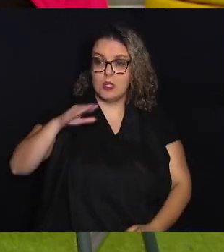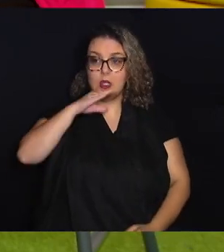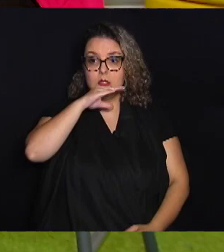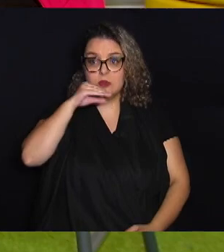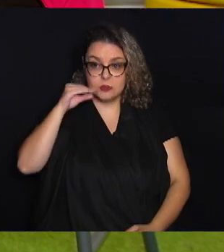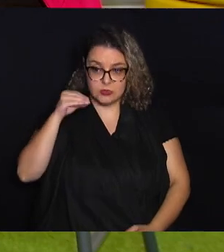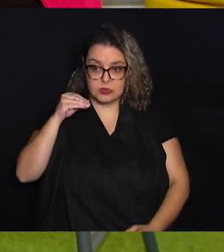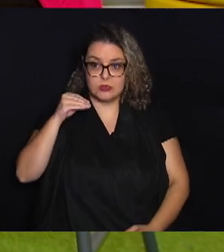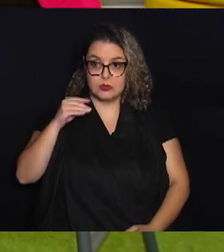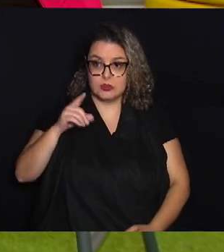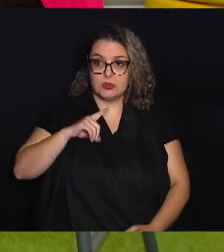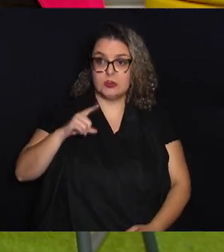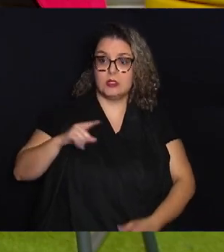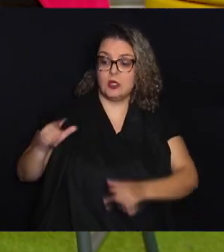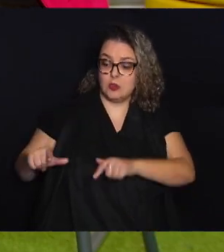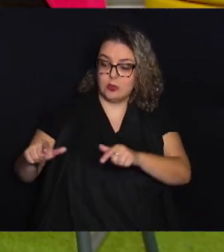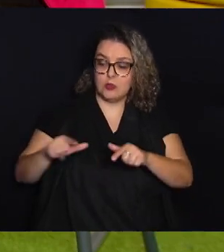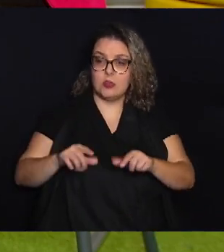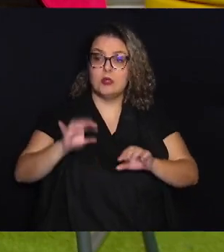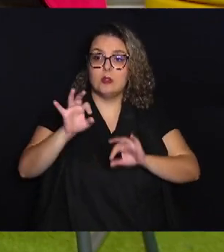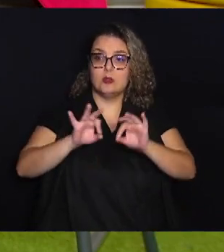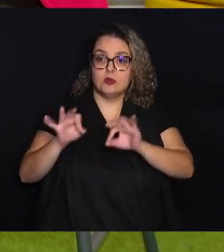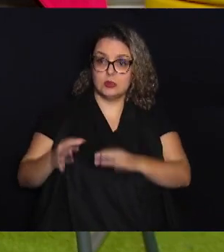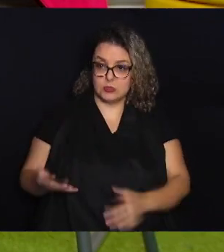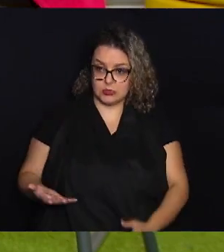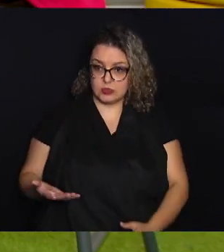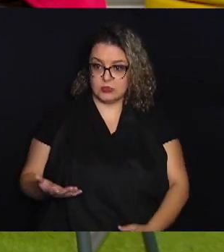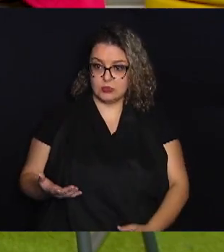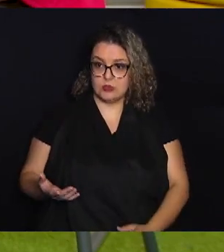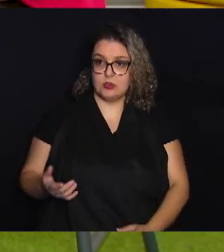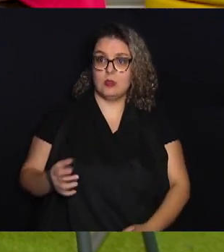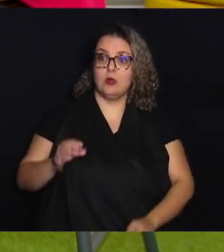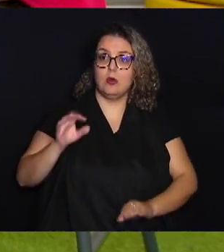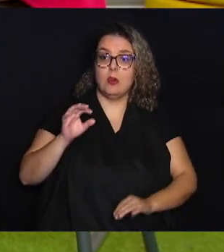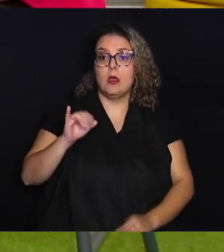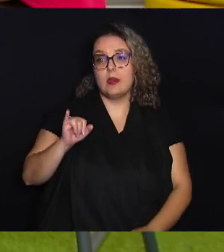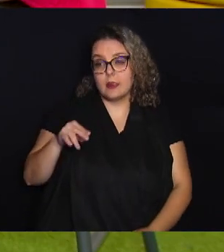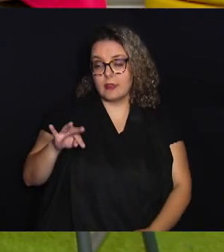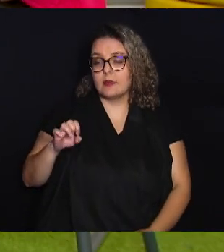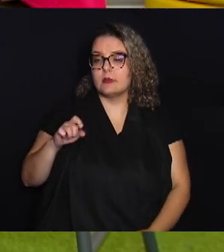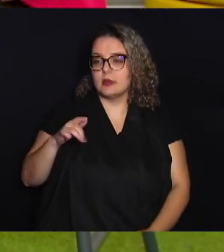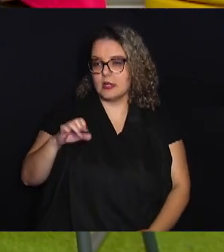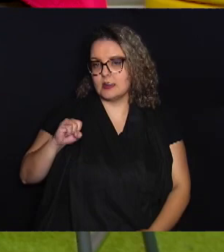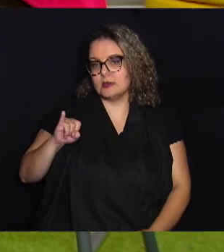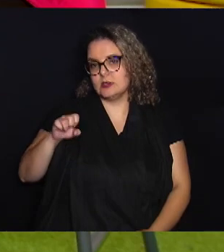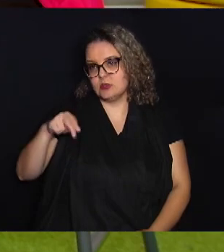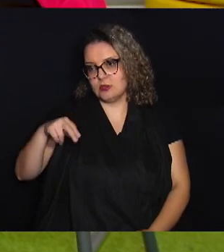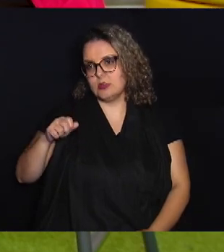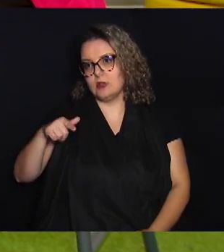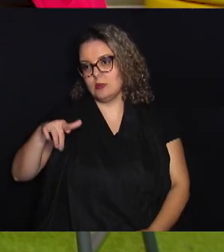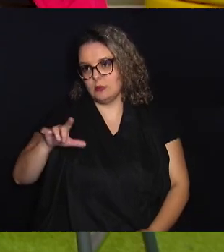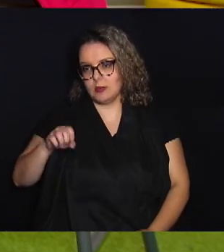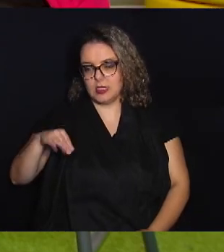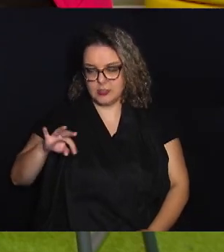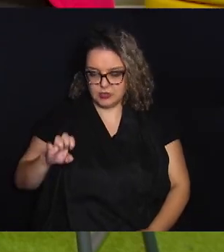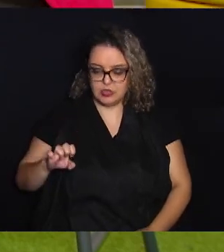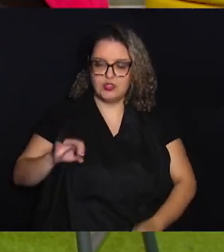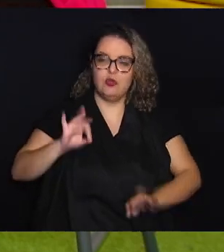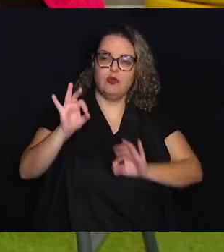os adolescentes. Existem espaços que são organizados intencionalmente, planejados pelo professor para